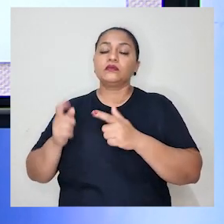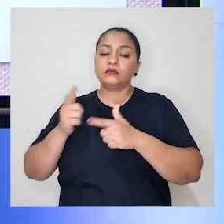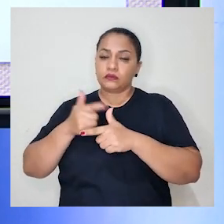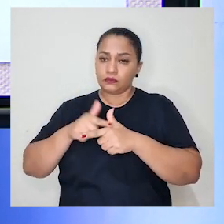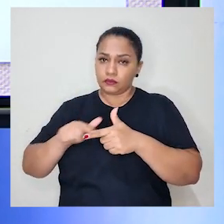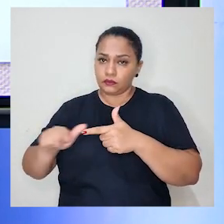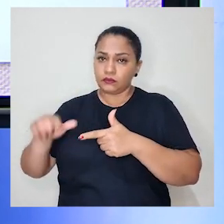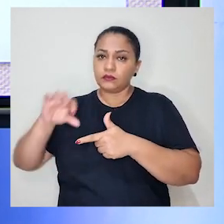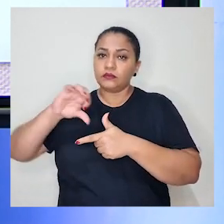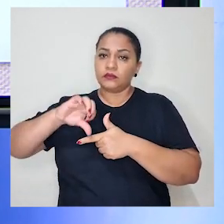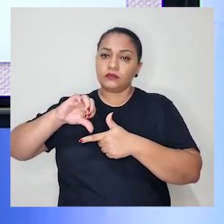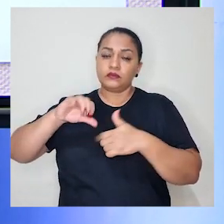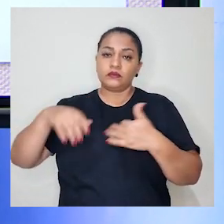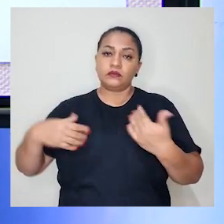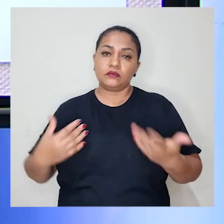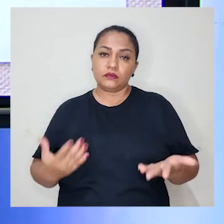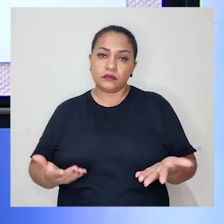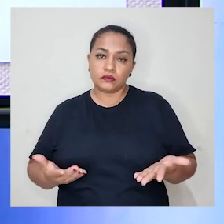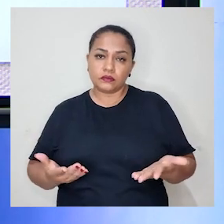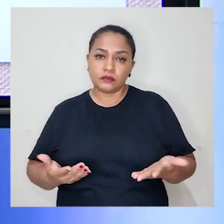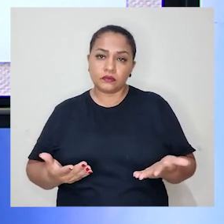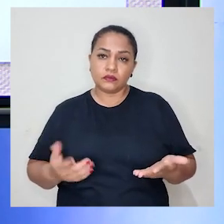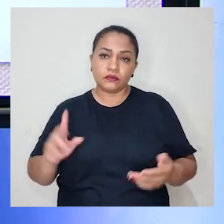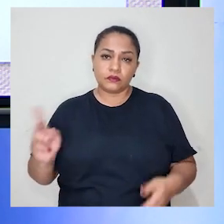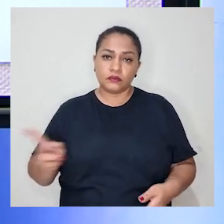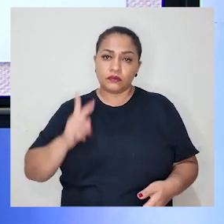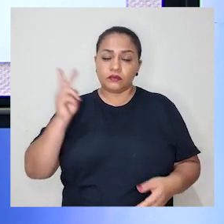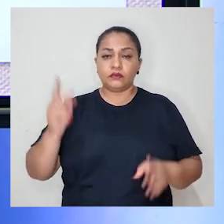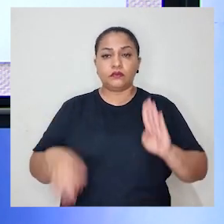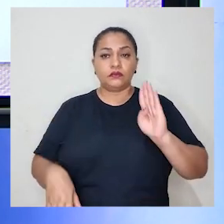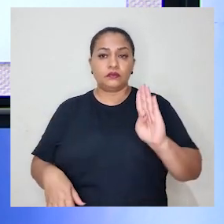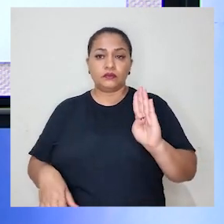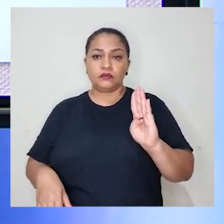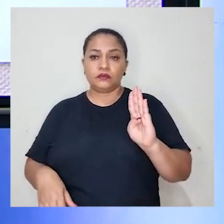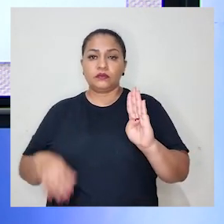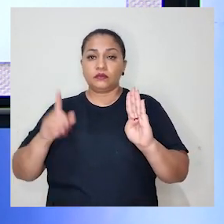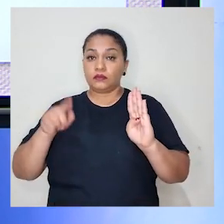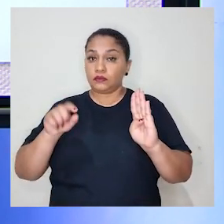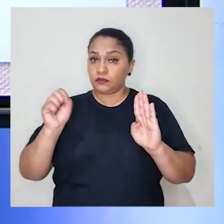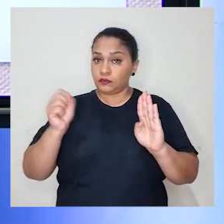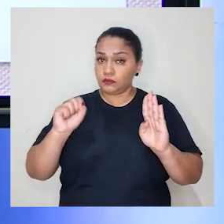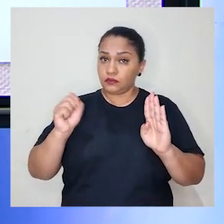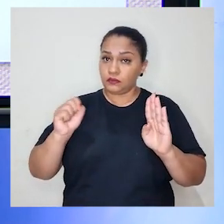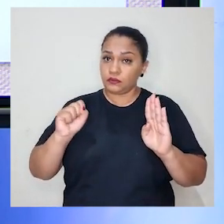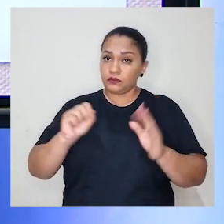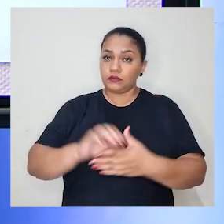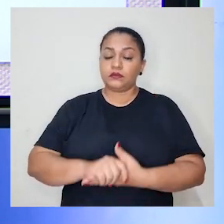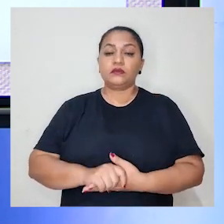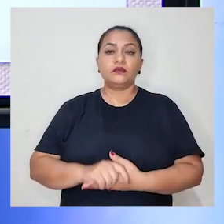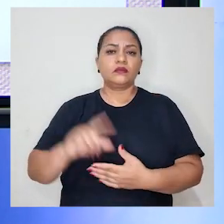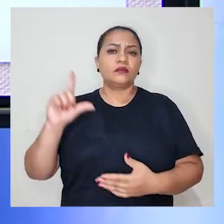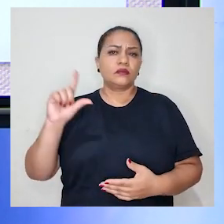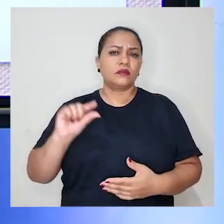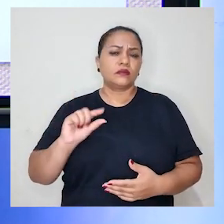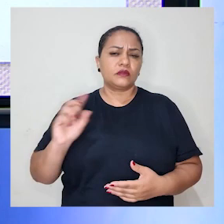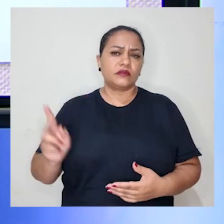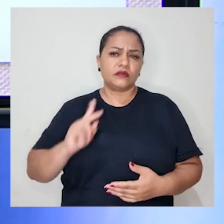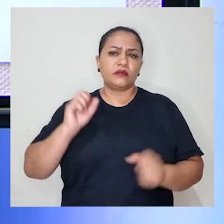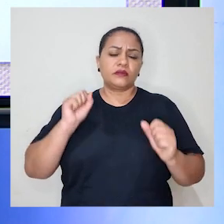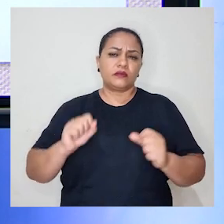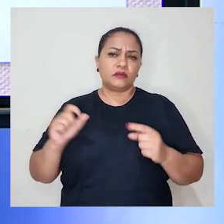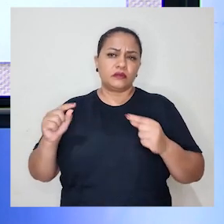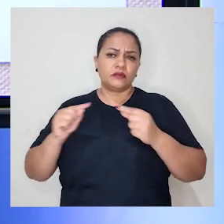divisível por 9. Então, o valor de B é 8. O menor valor que eu posso